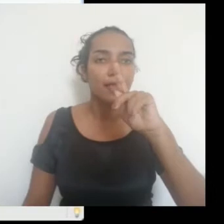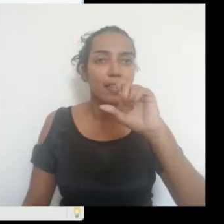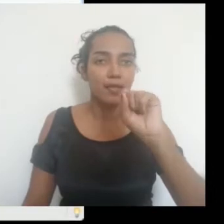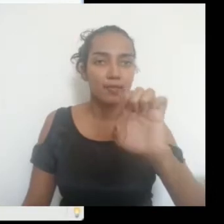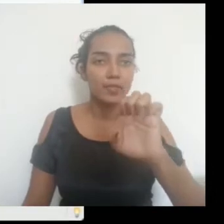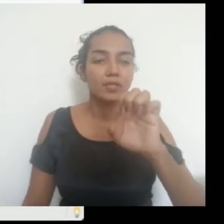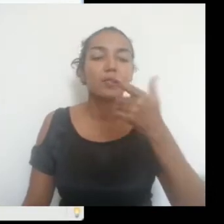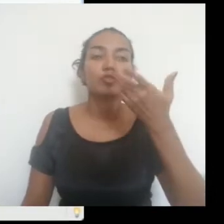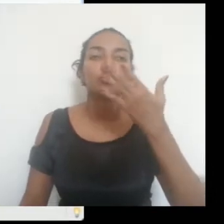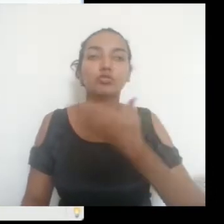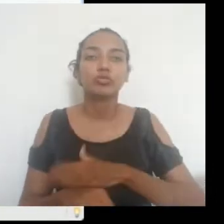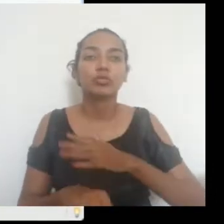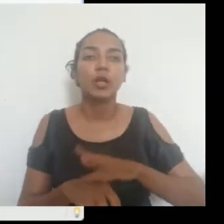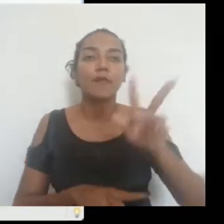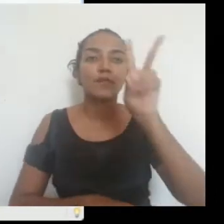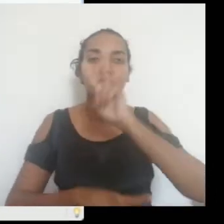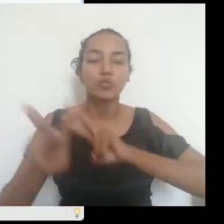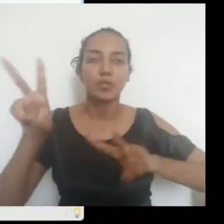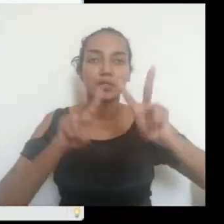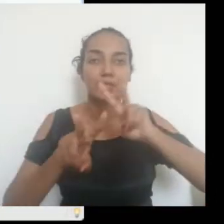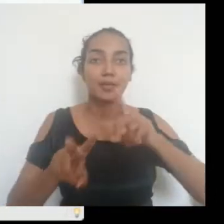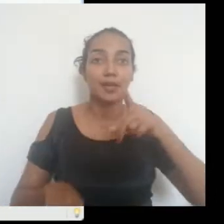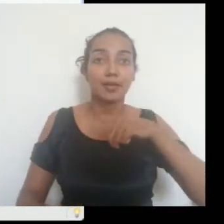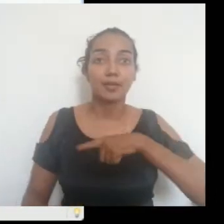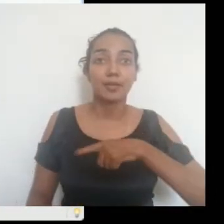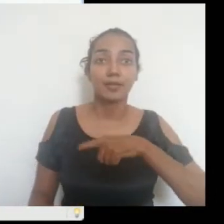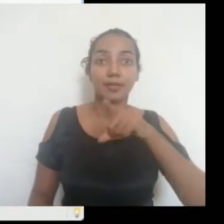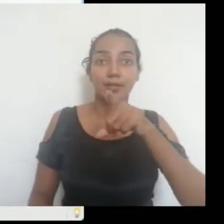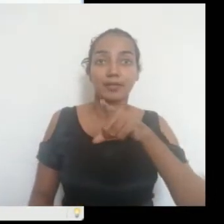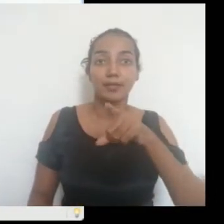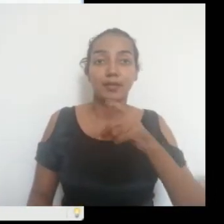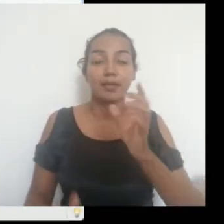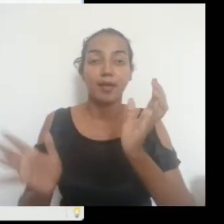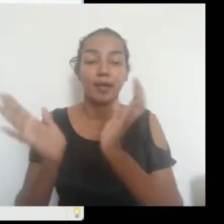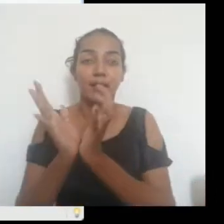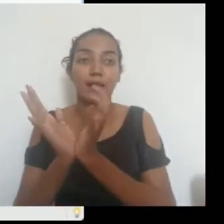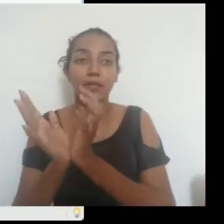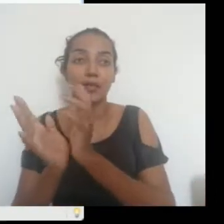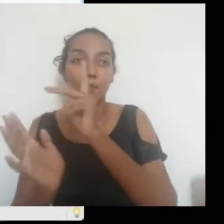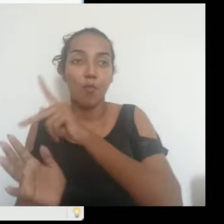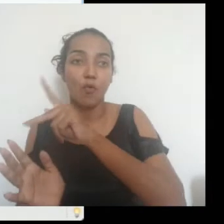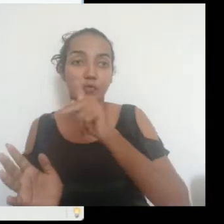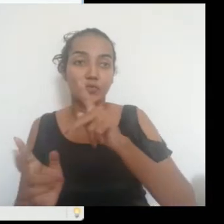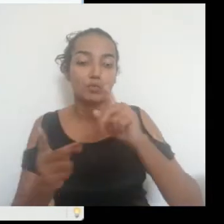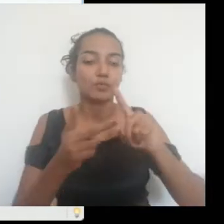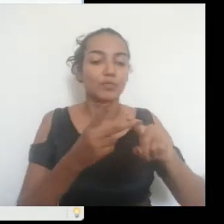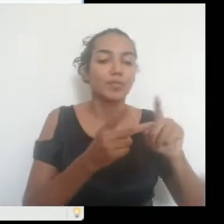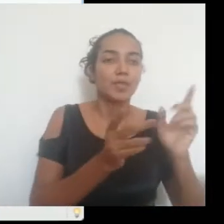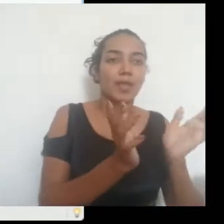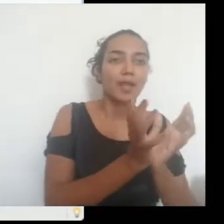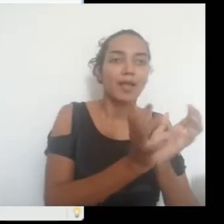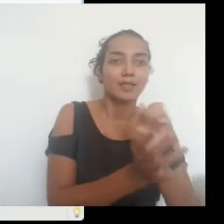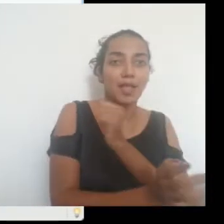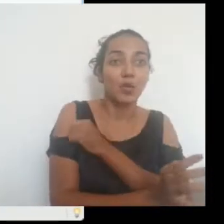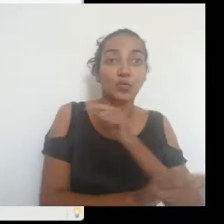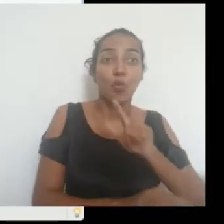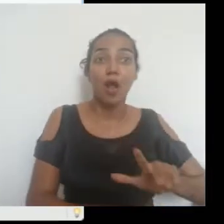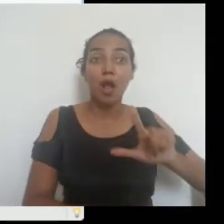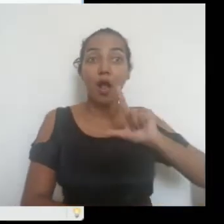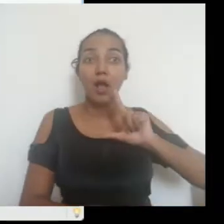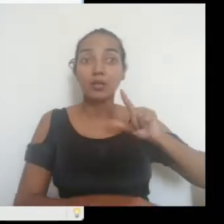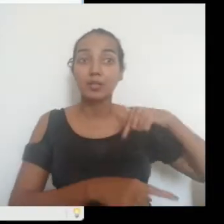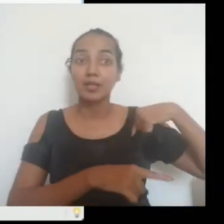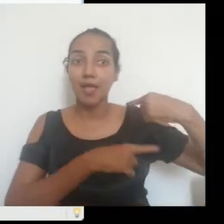Aqui nós temos as classes professor e aluno antes de aplicar a herança. Então temos aqui a classe professor com seus atributos. Elas estão